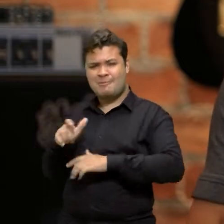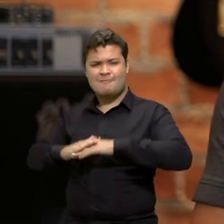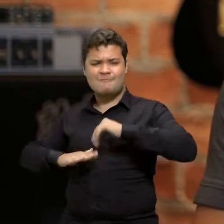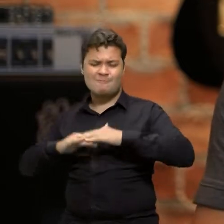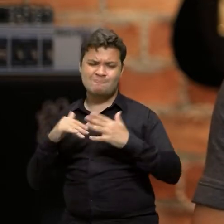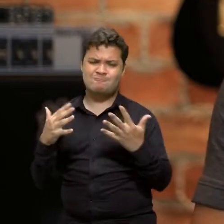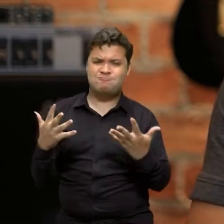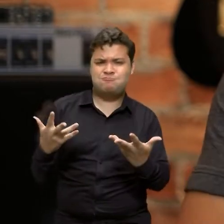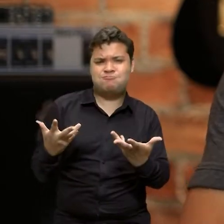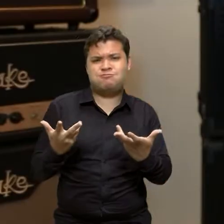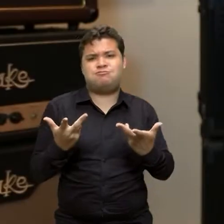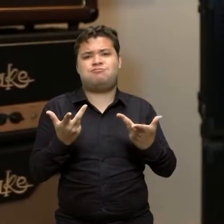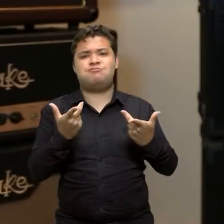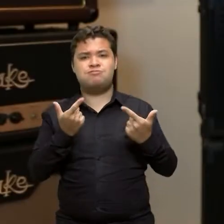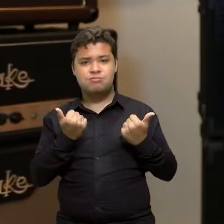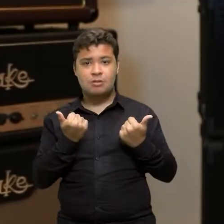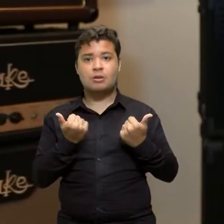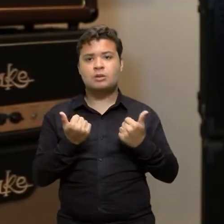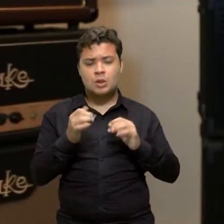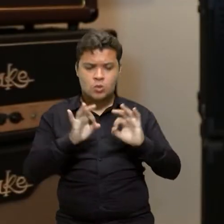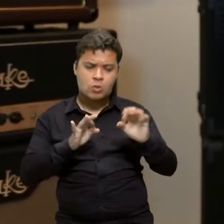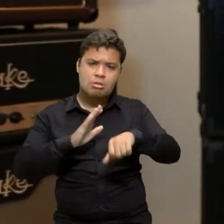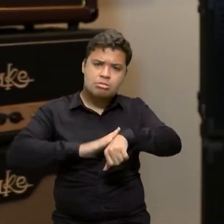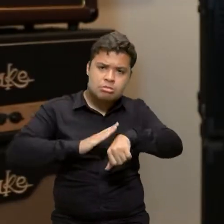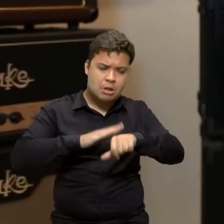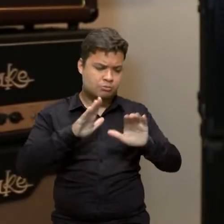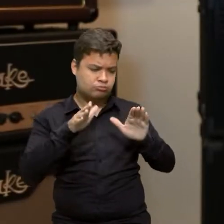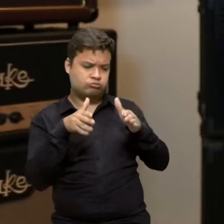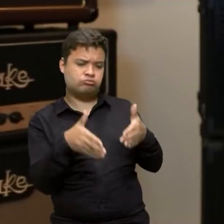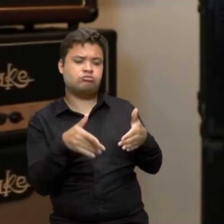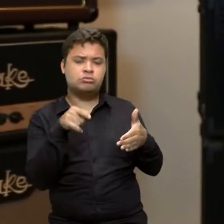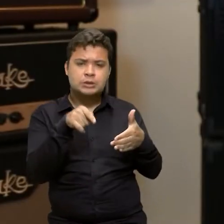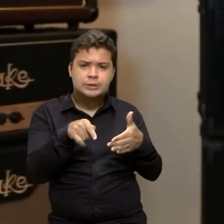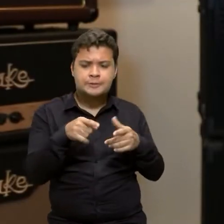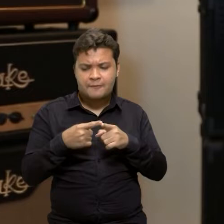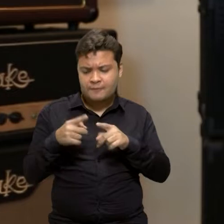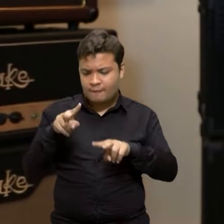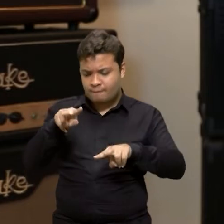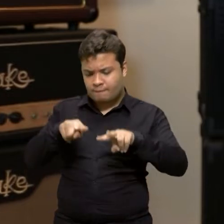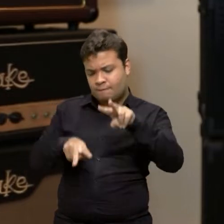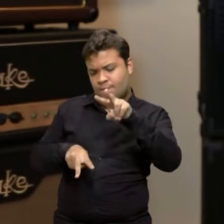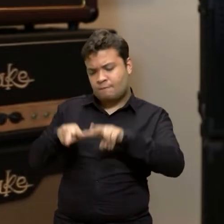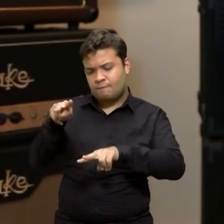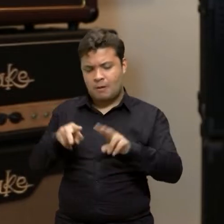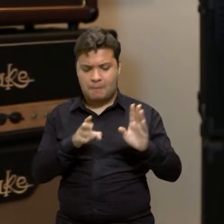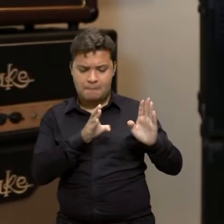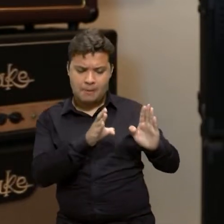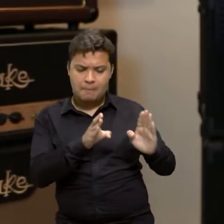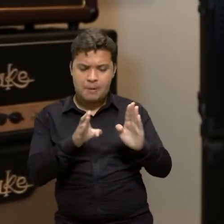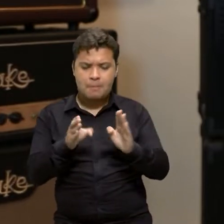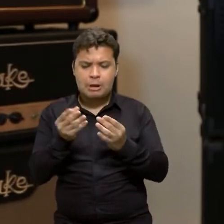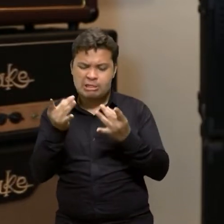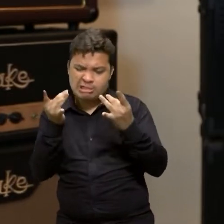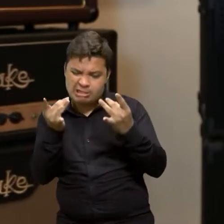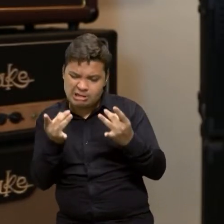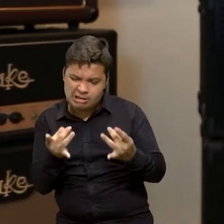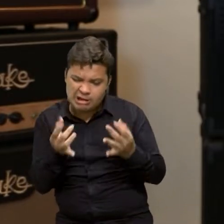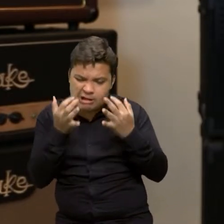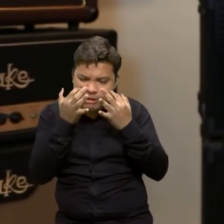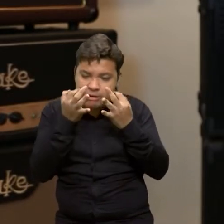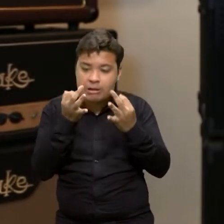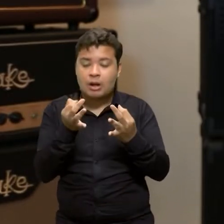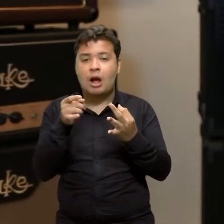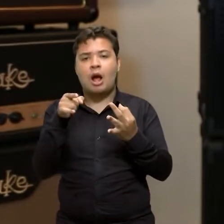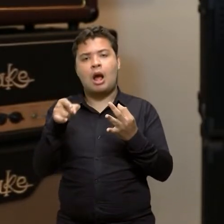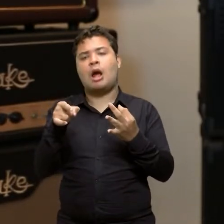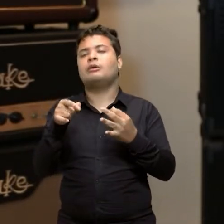na construção, em todas as etapas dedicando o seu tempo, tendo um olhar clínico para cada etapa, para cada detalhe. E